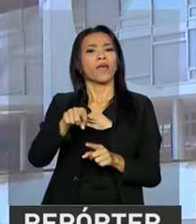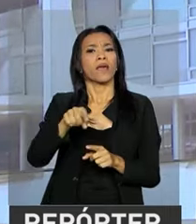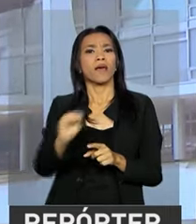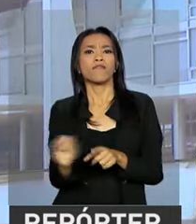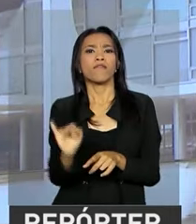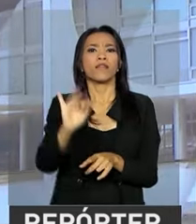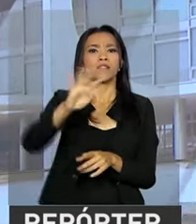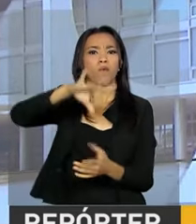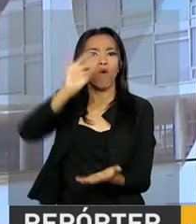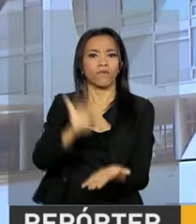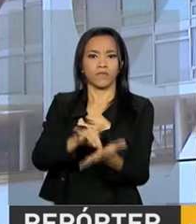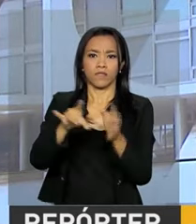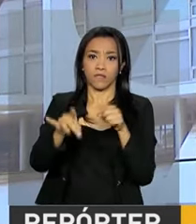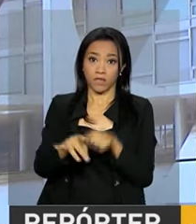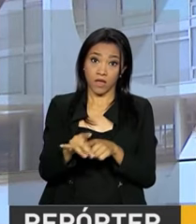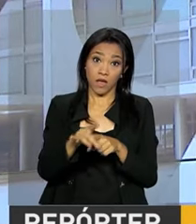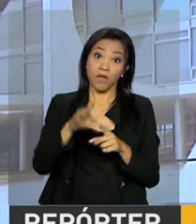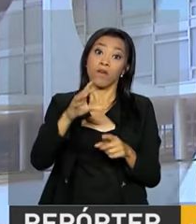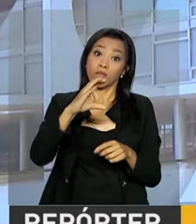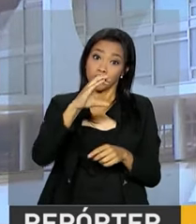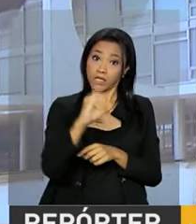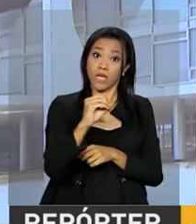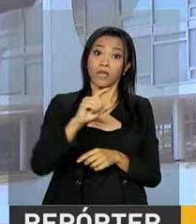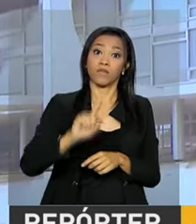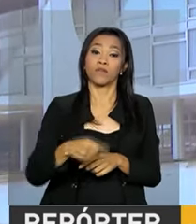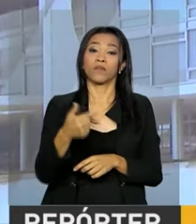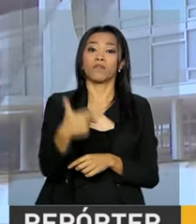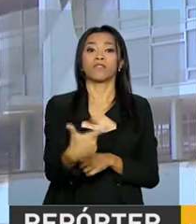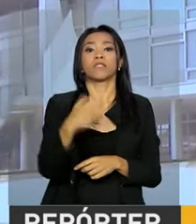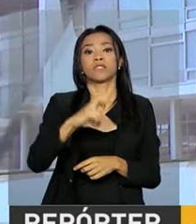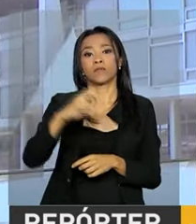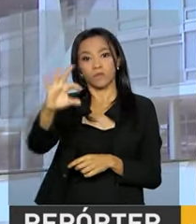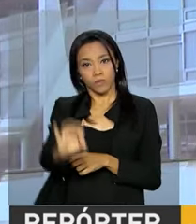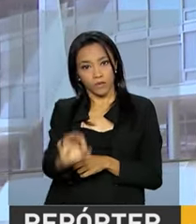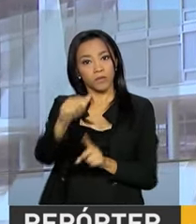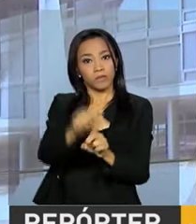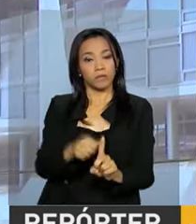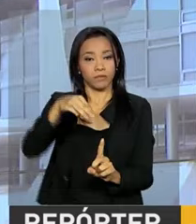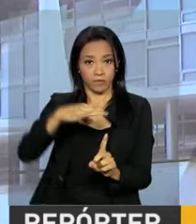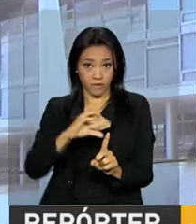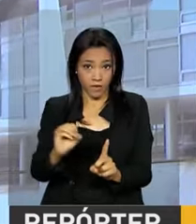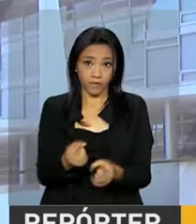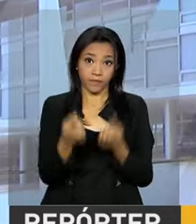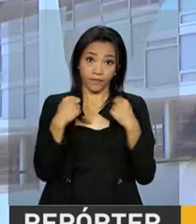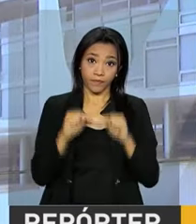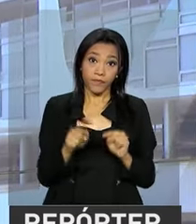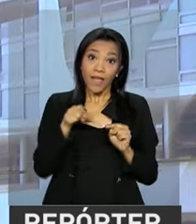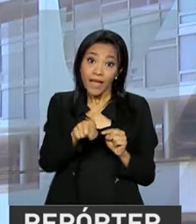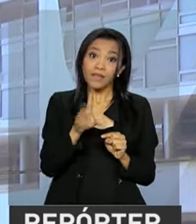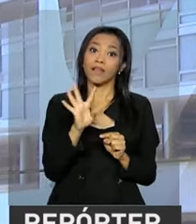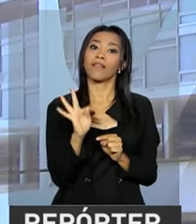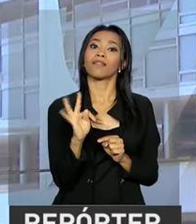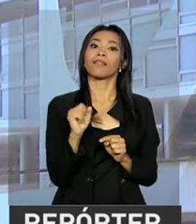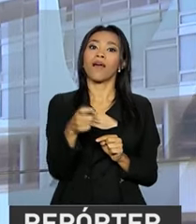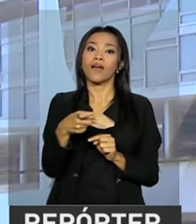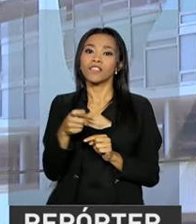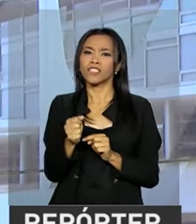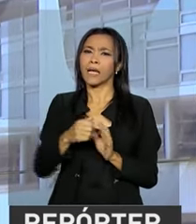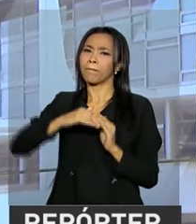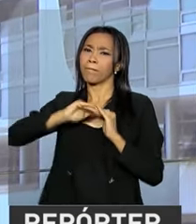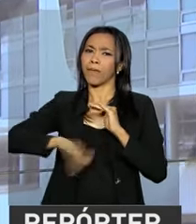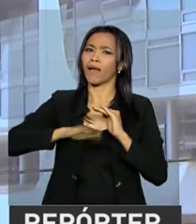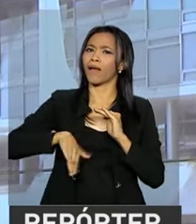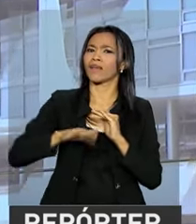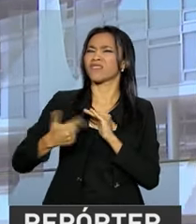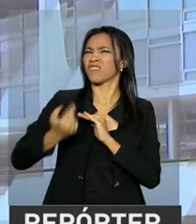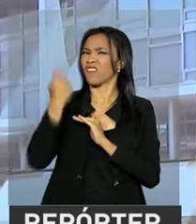oficial ficou em 0,25 por cento em março deste ano essa taxa é a mais baixa para o mês